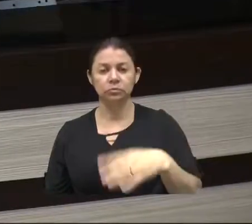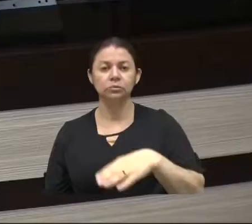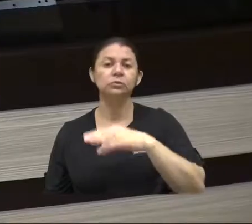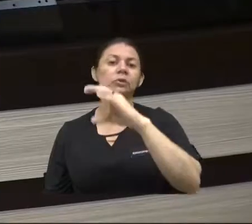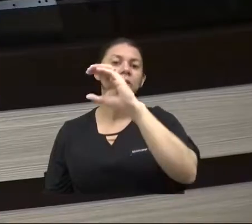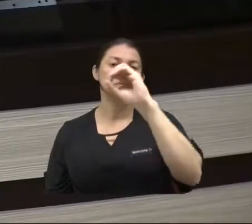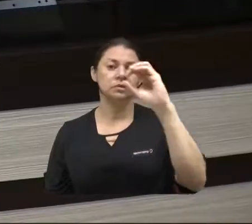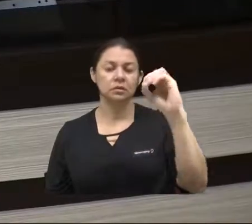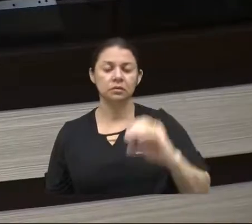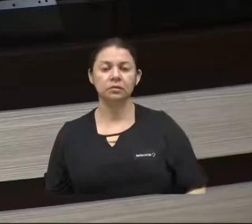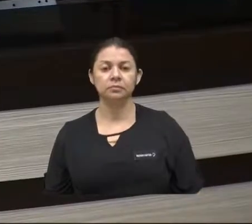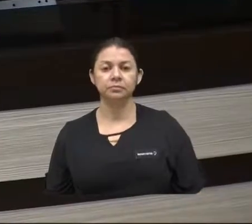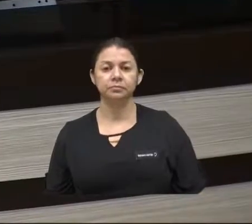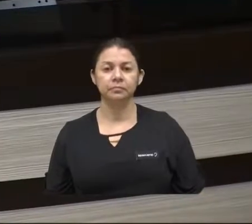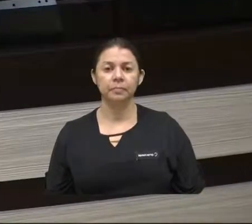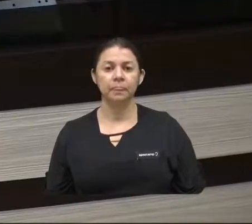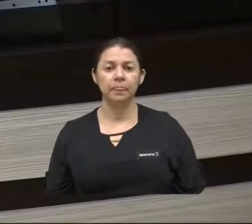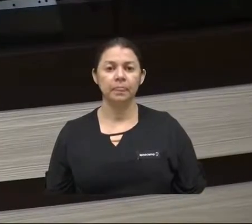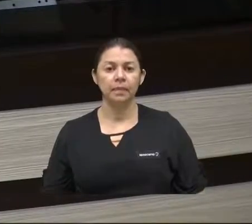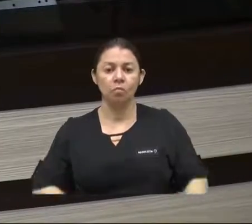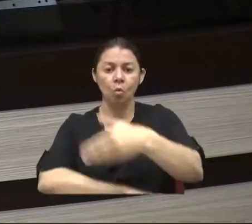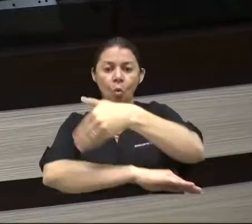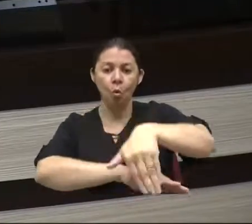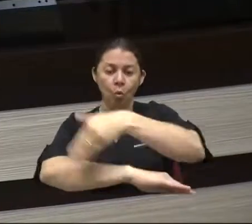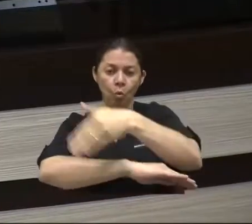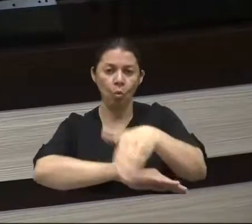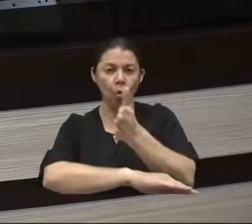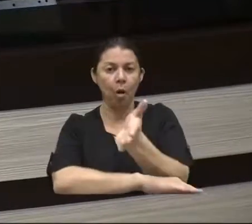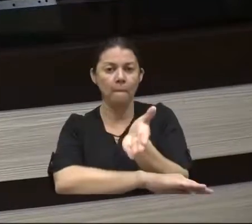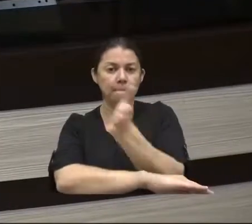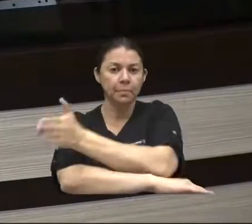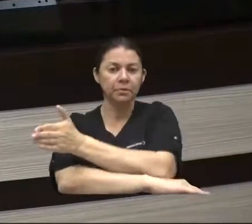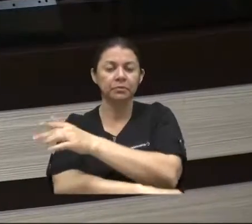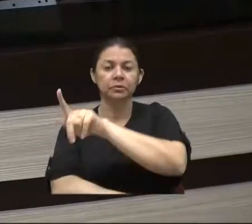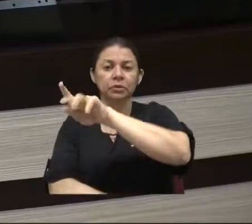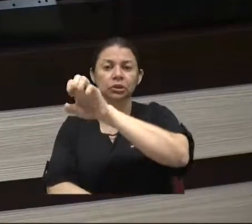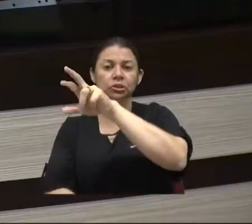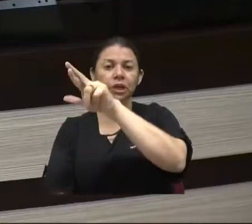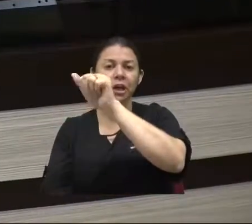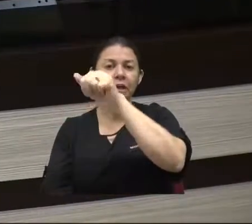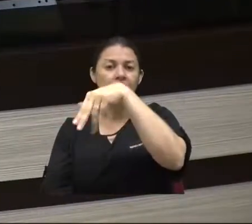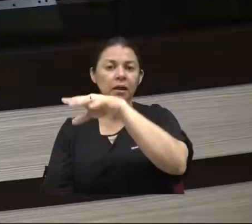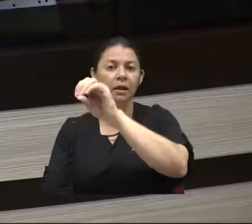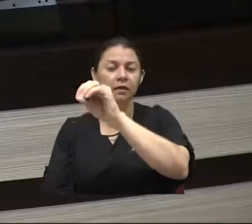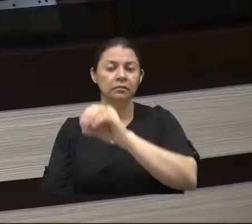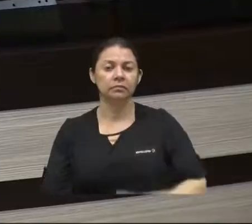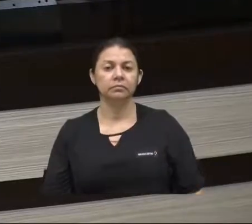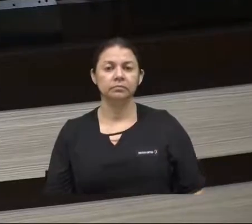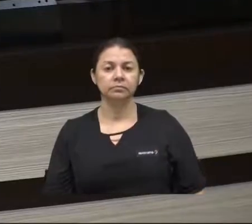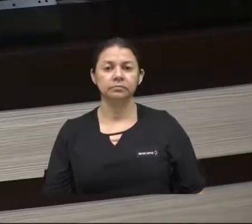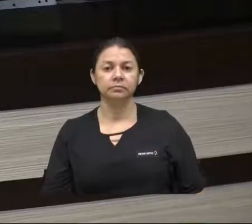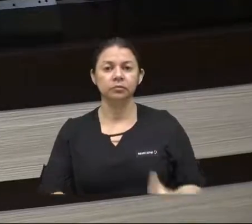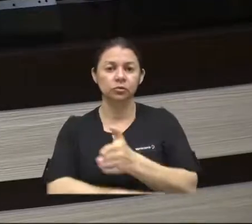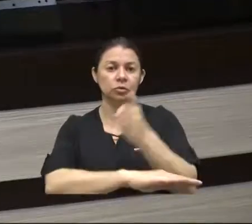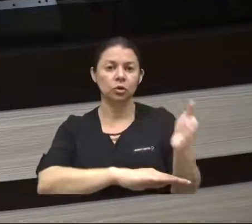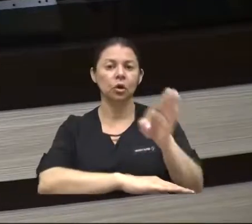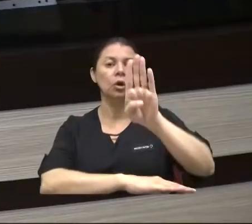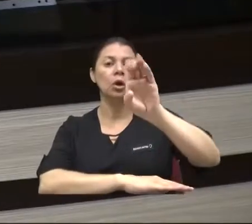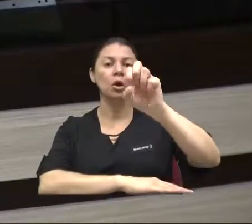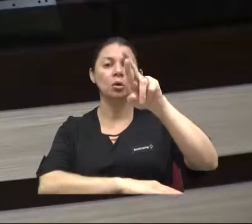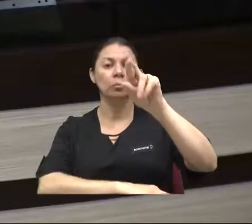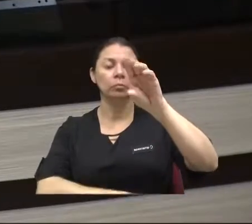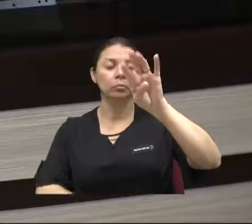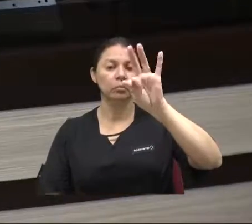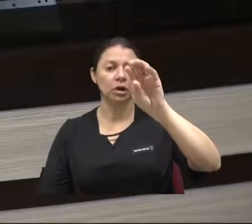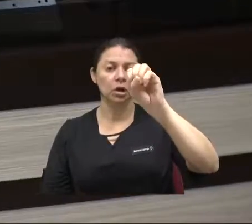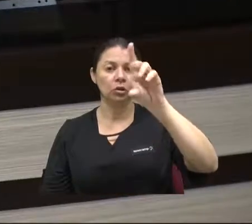3047001000, entre a rua Gerolano Ometo, passando pela rua Bertolino Tolo Natal Marim e